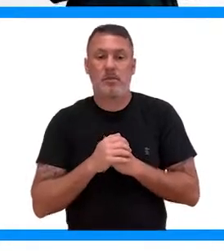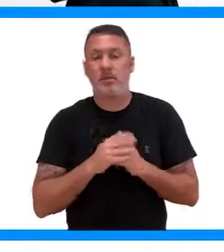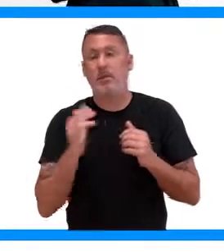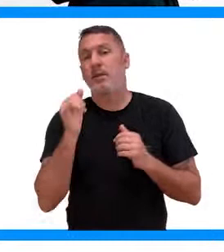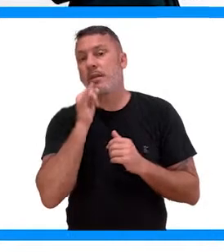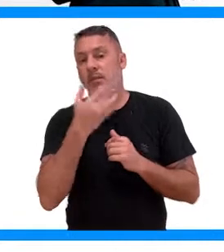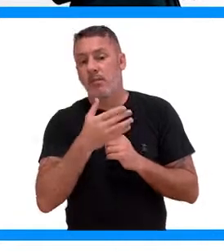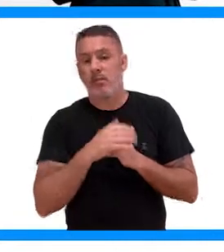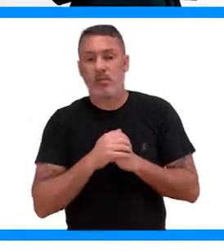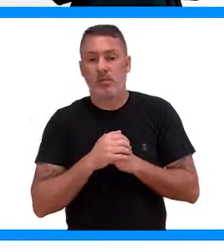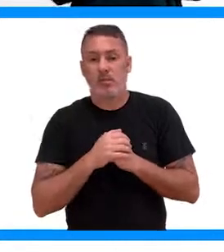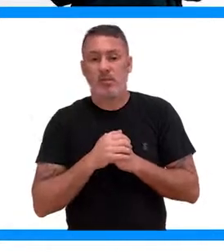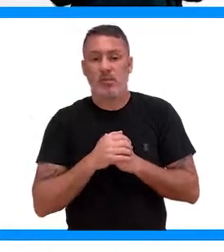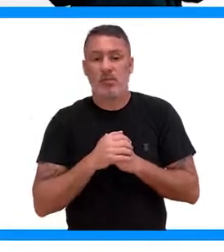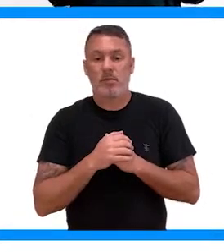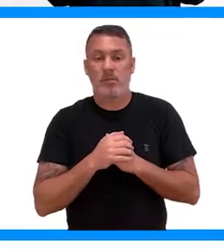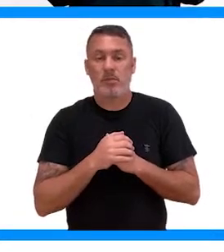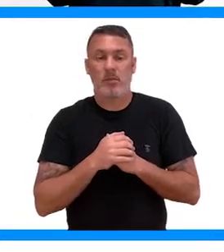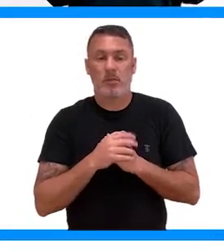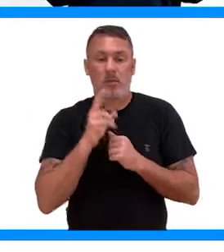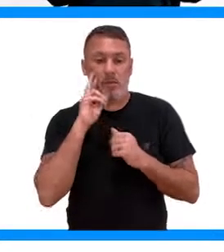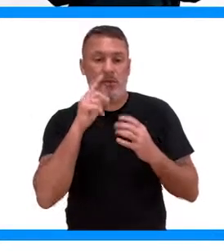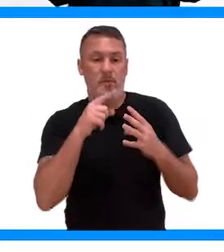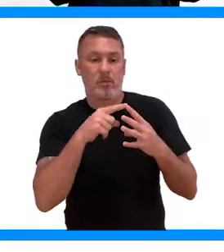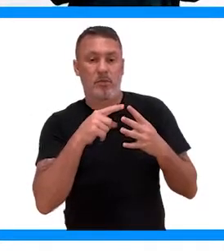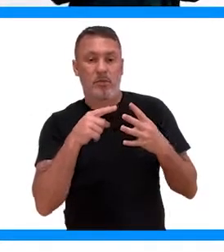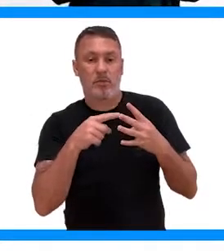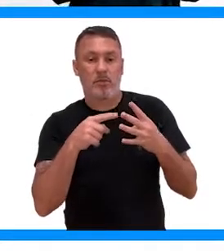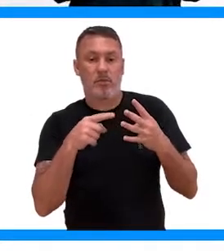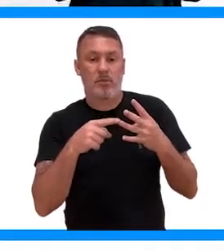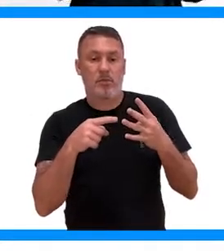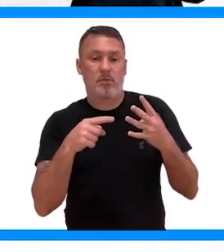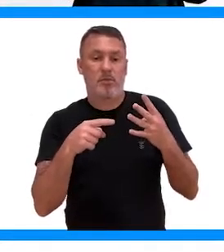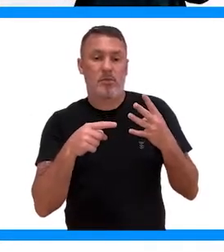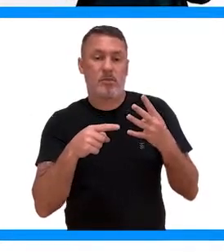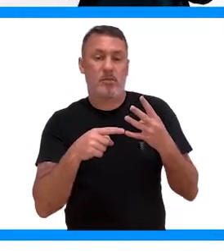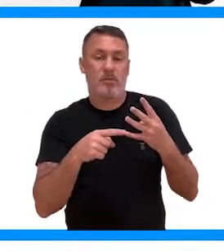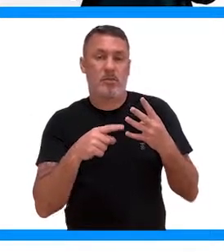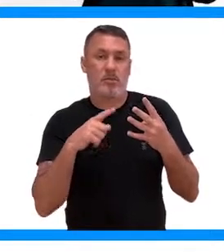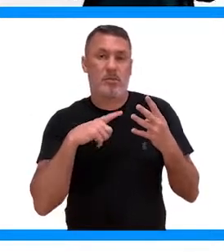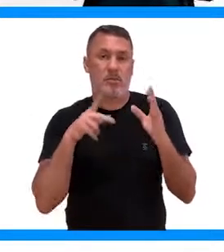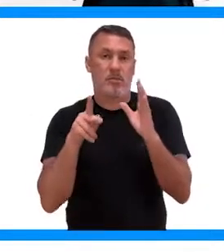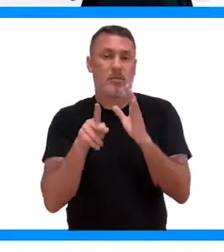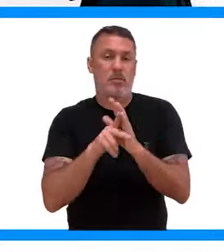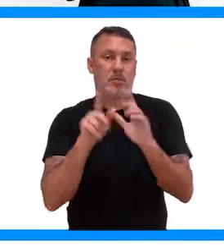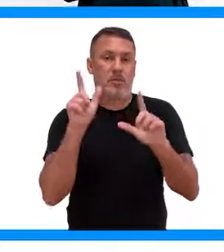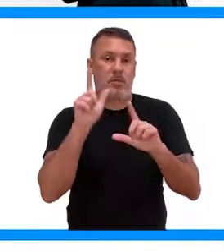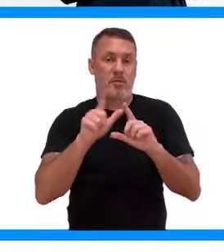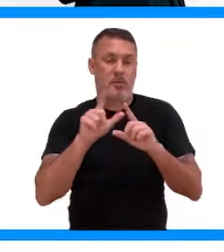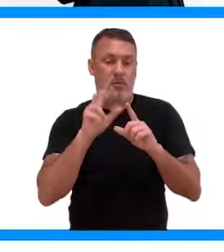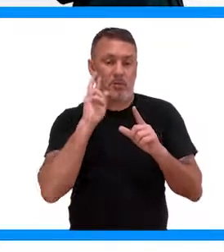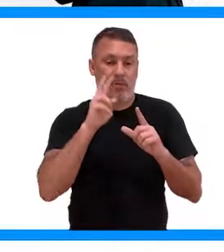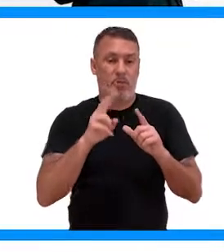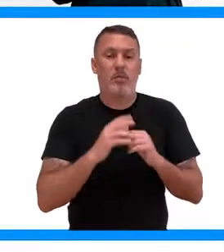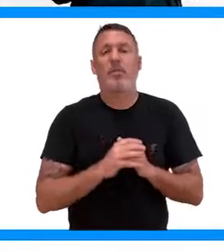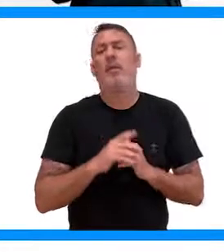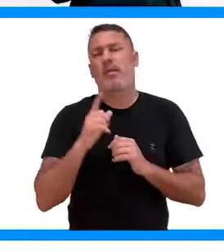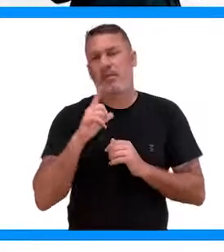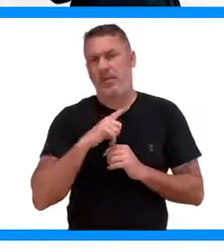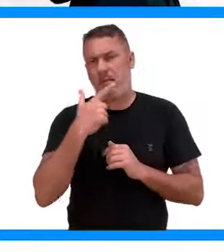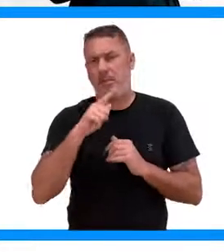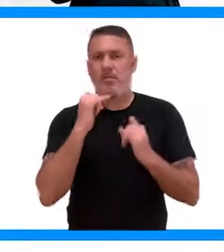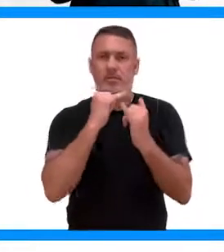Bien? Exemplos: caminhão, interesse, café e autobús.